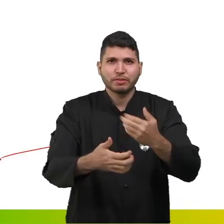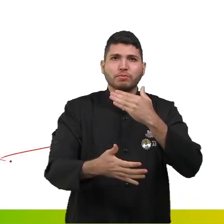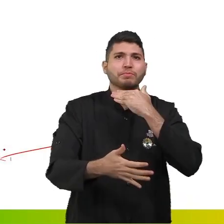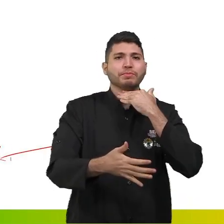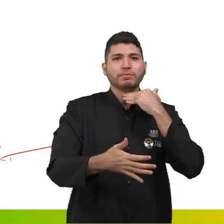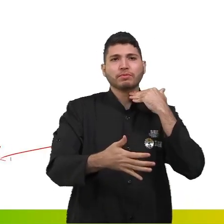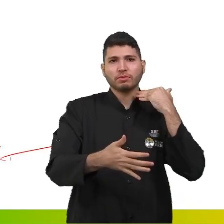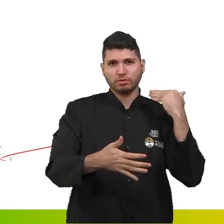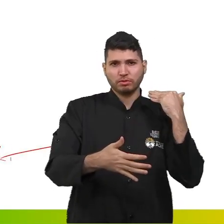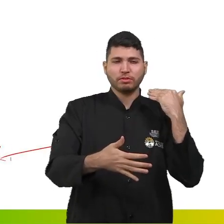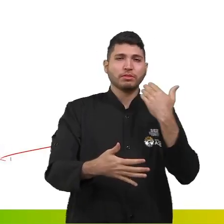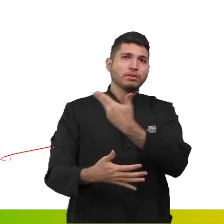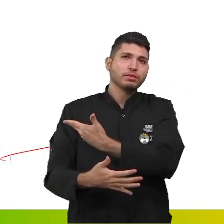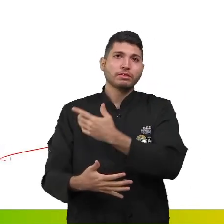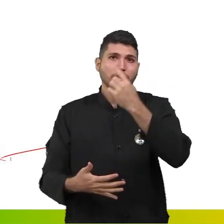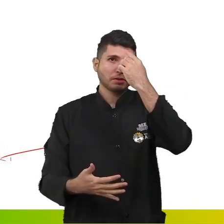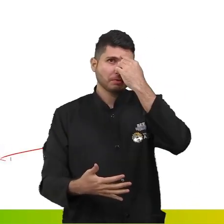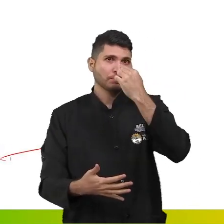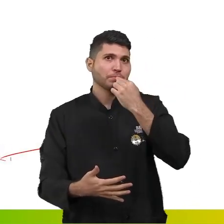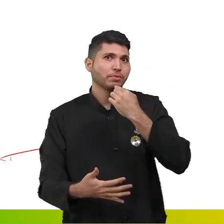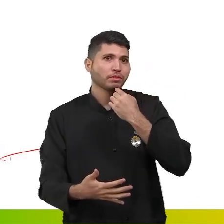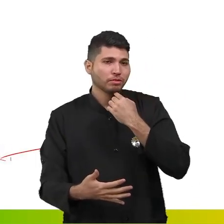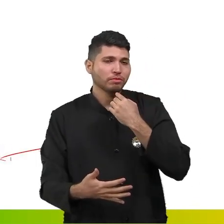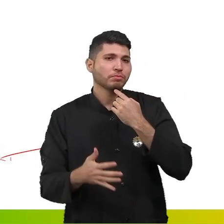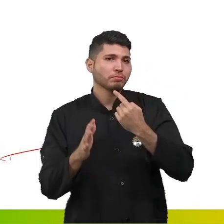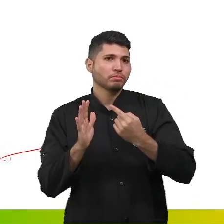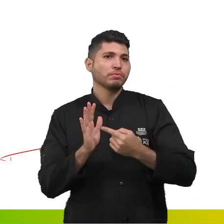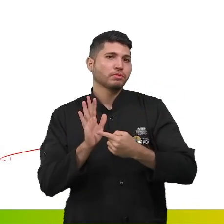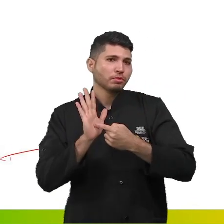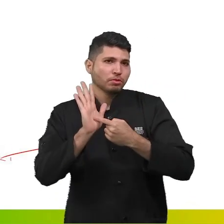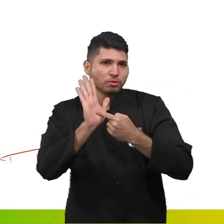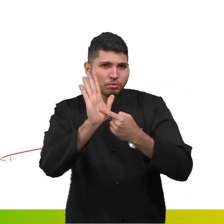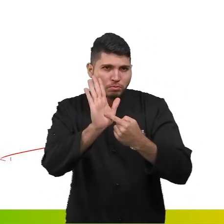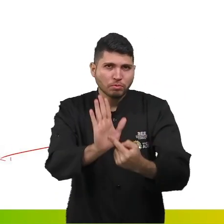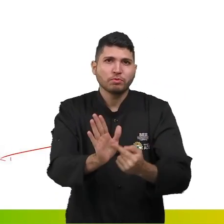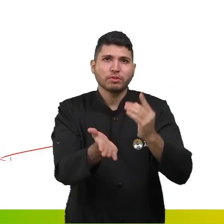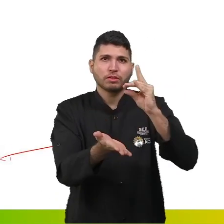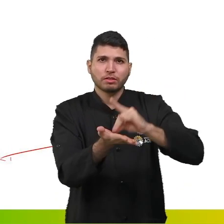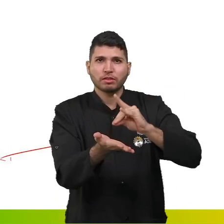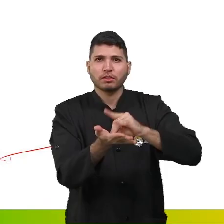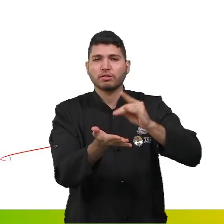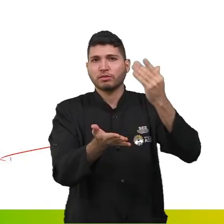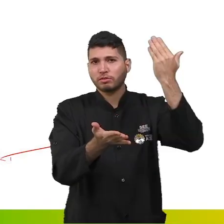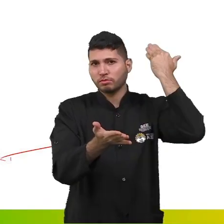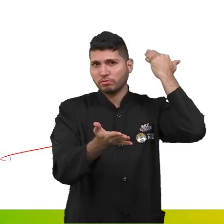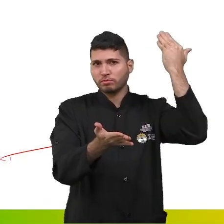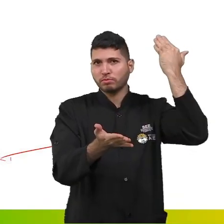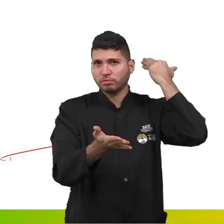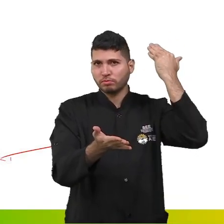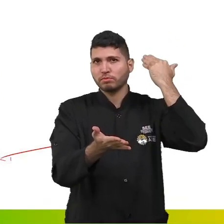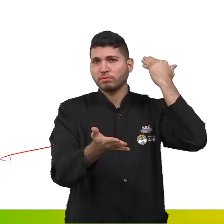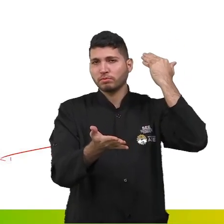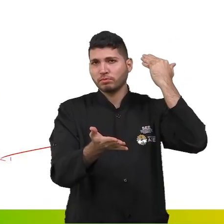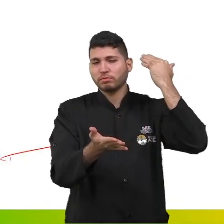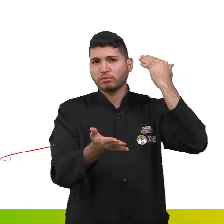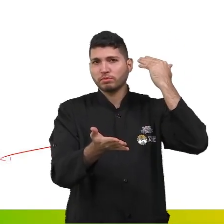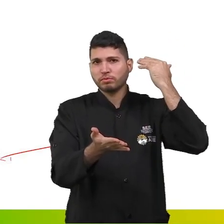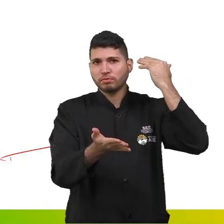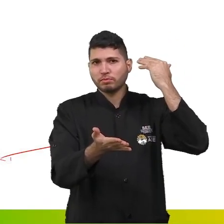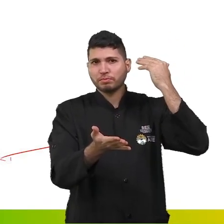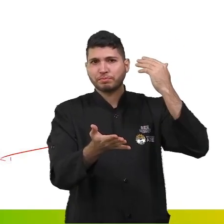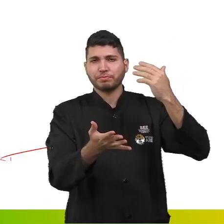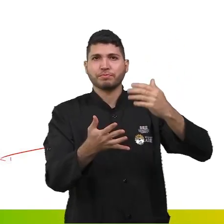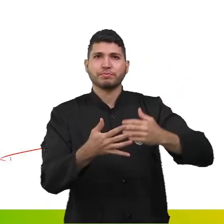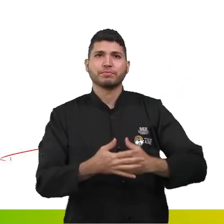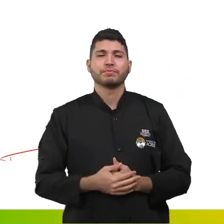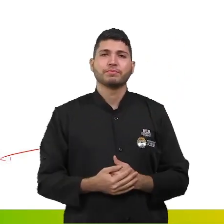essa imagem acompanha, retrata a terrível realidade da passagem do meio, uma travessia